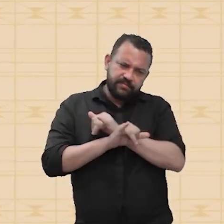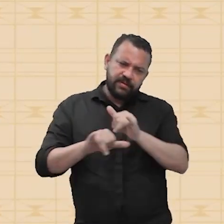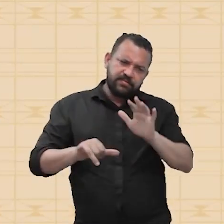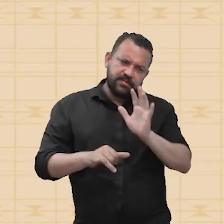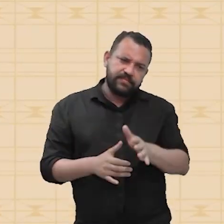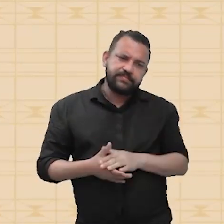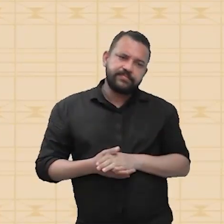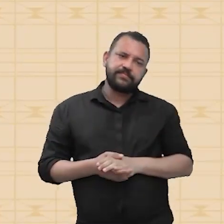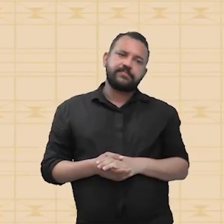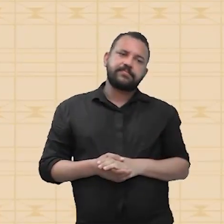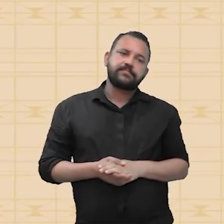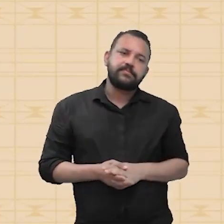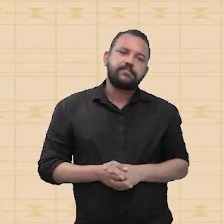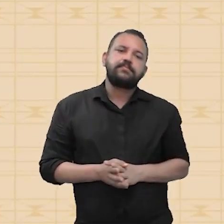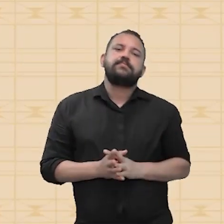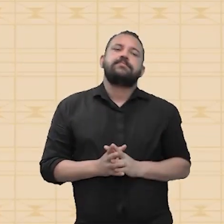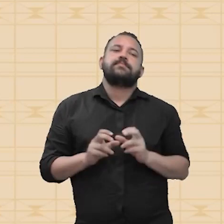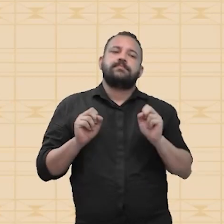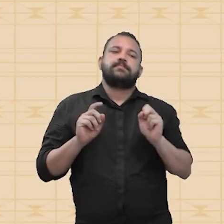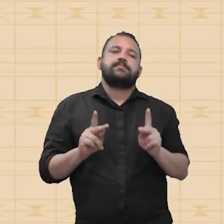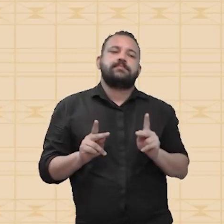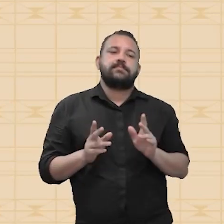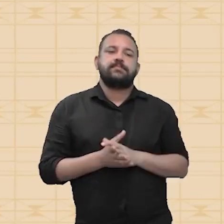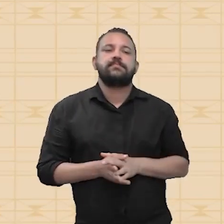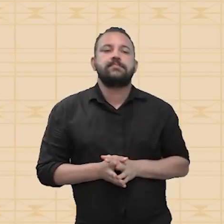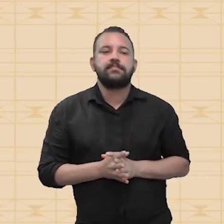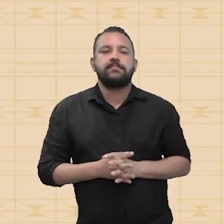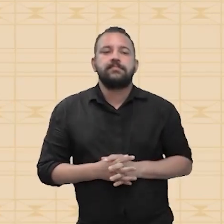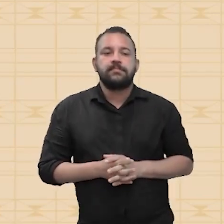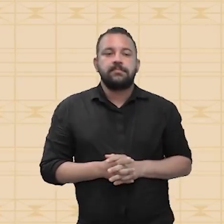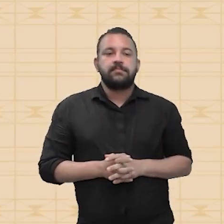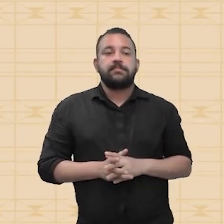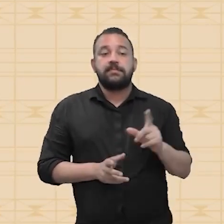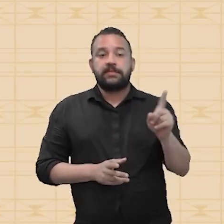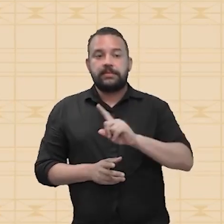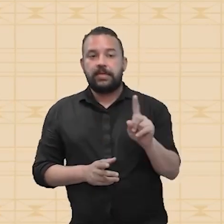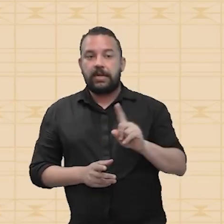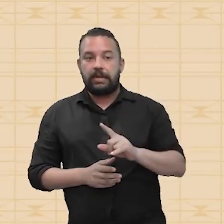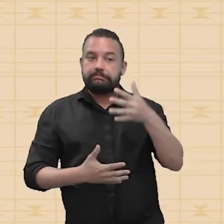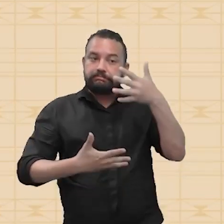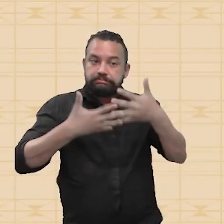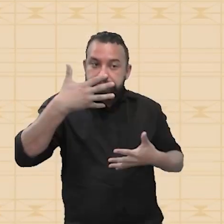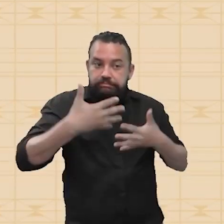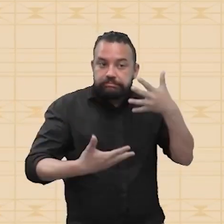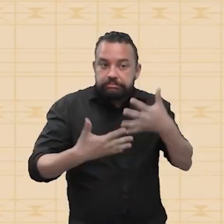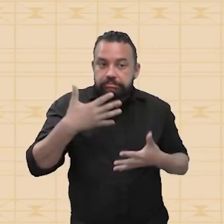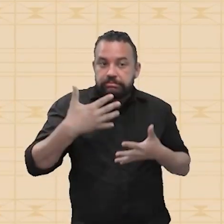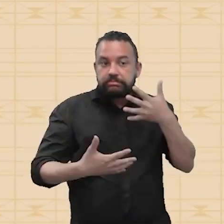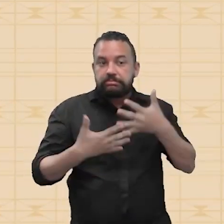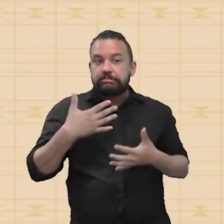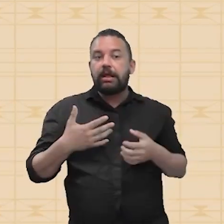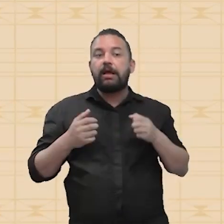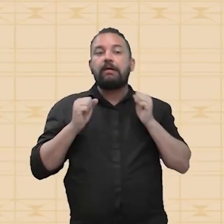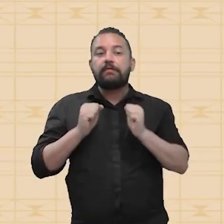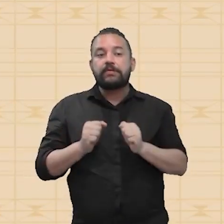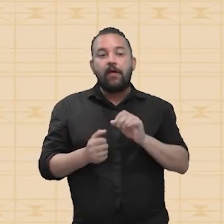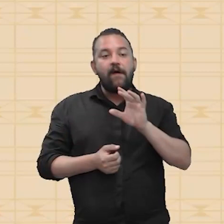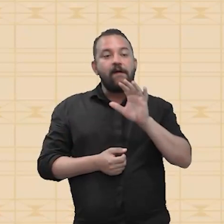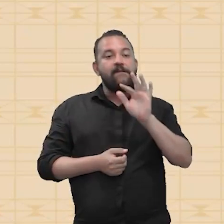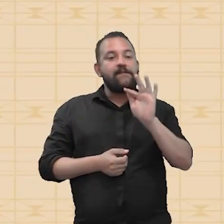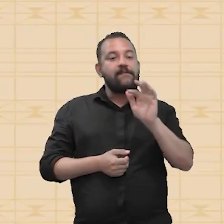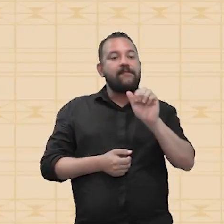metalinguagem. Ok? Então, ó, não confunda função fática com função